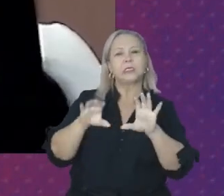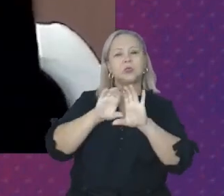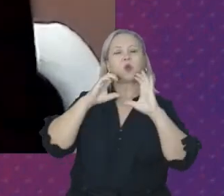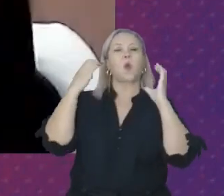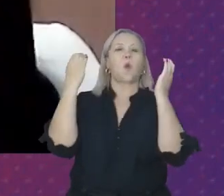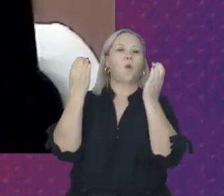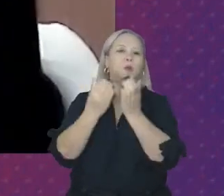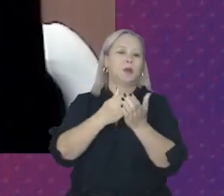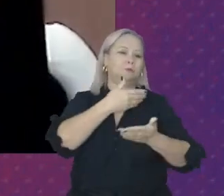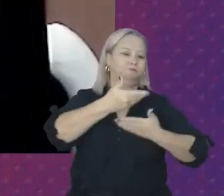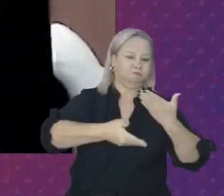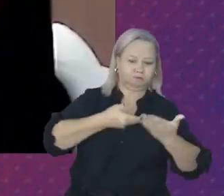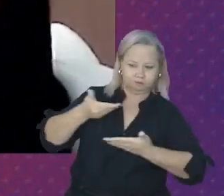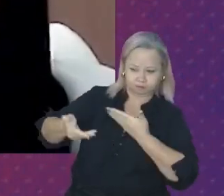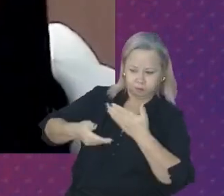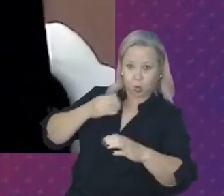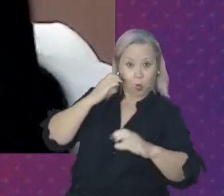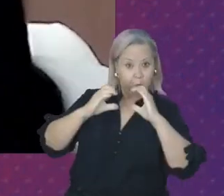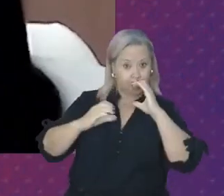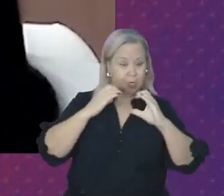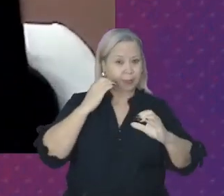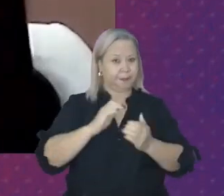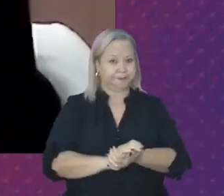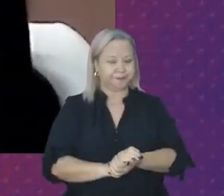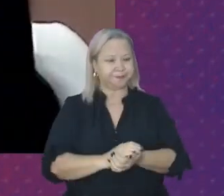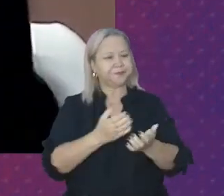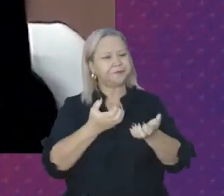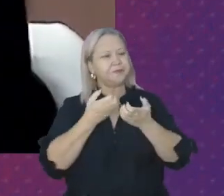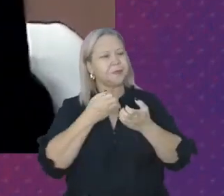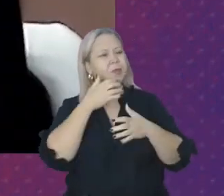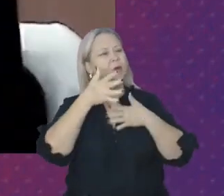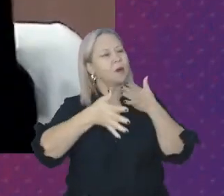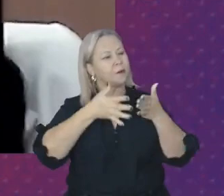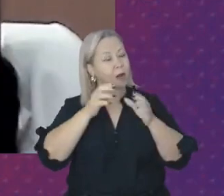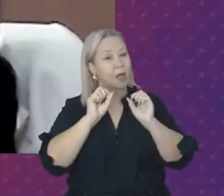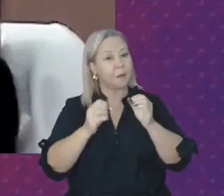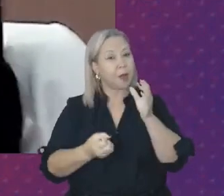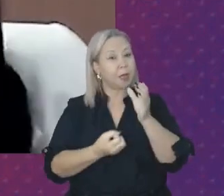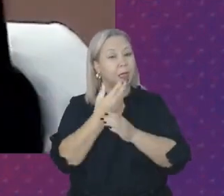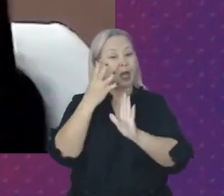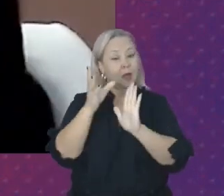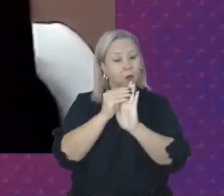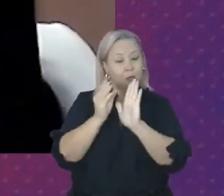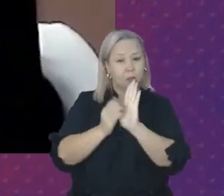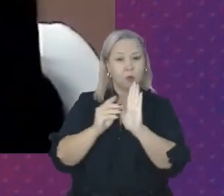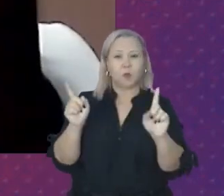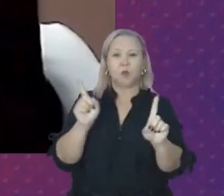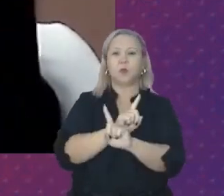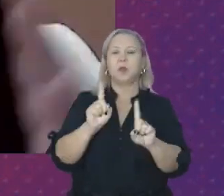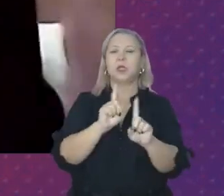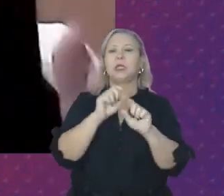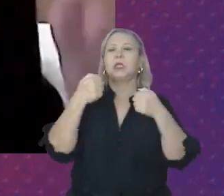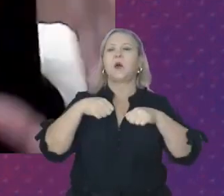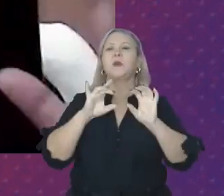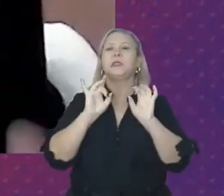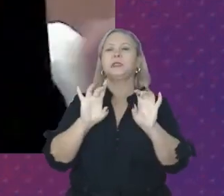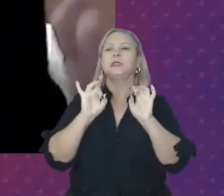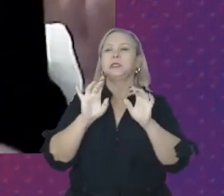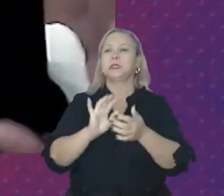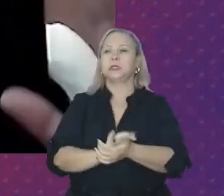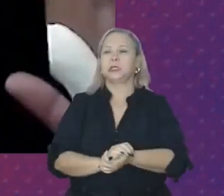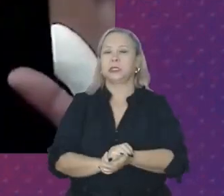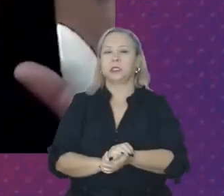comunidade. E aí, eu quero dizer para você que, para produzir conteúdo, você não precisa beber só